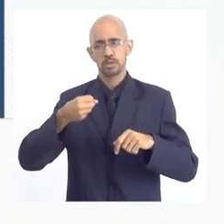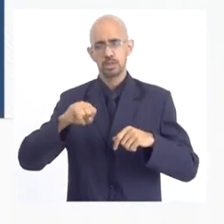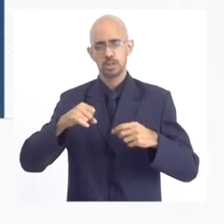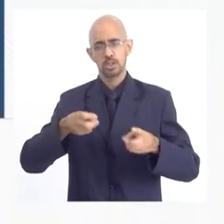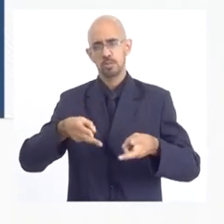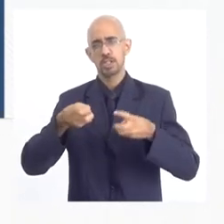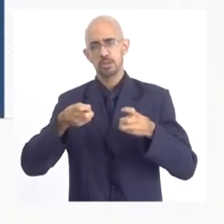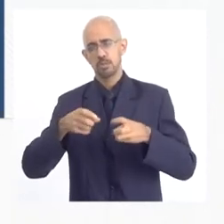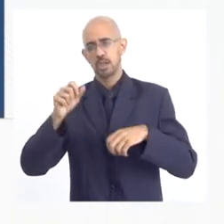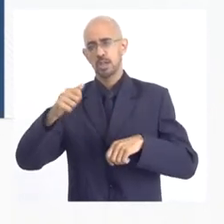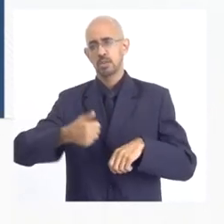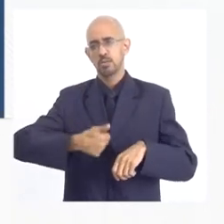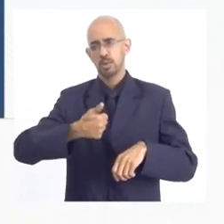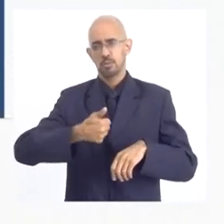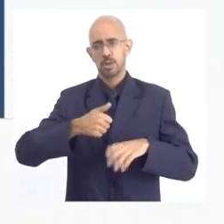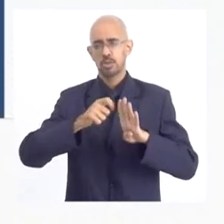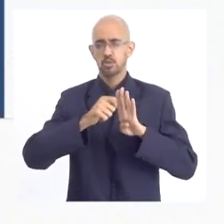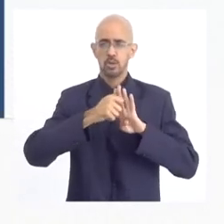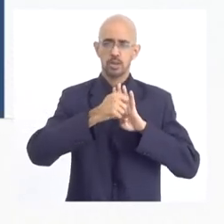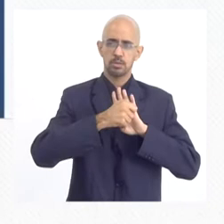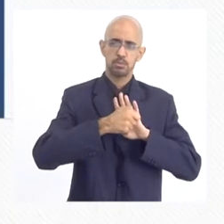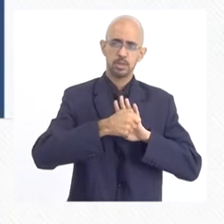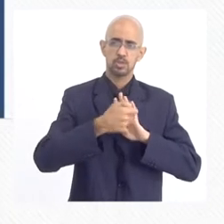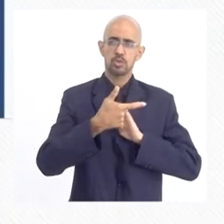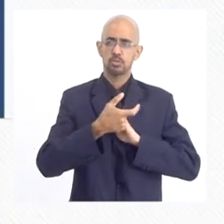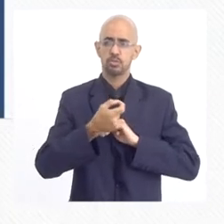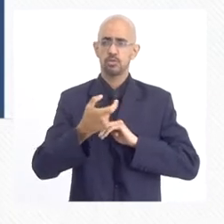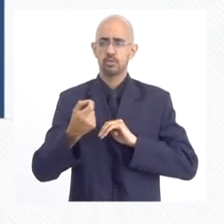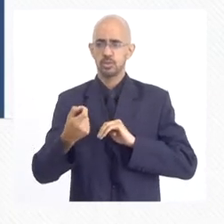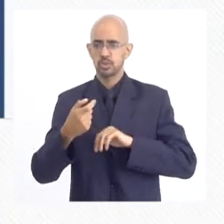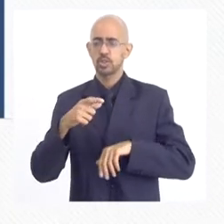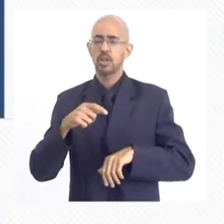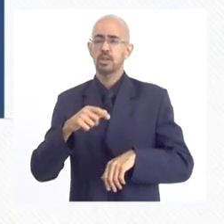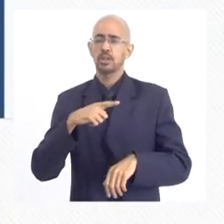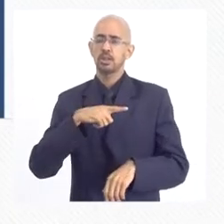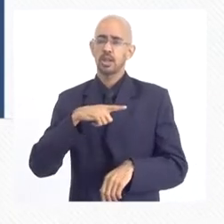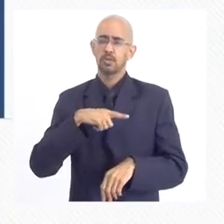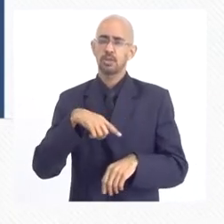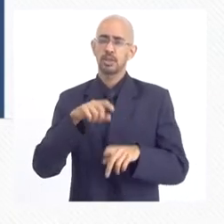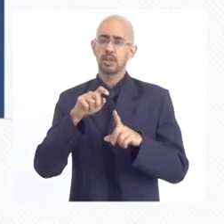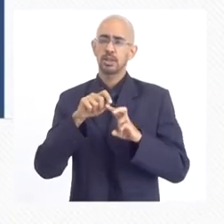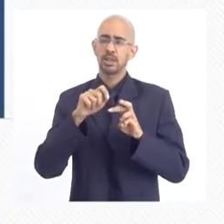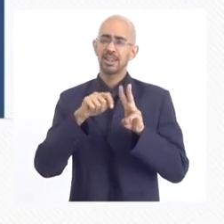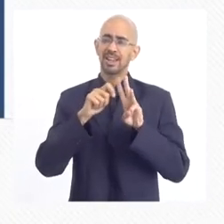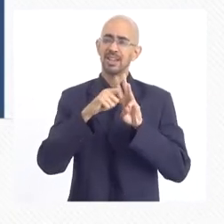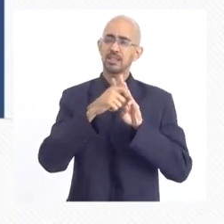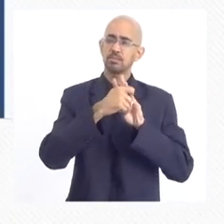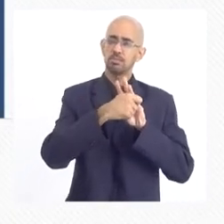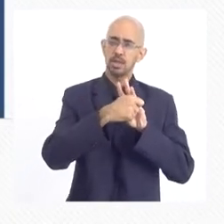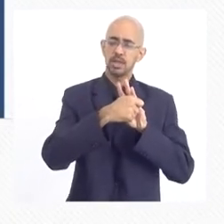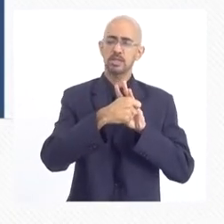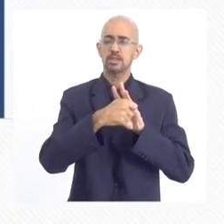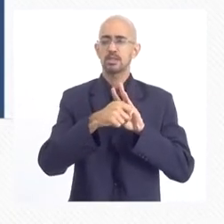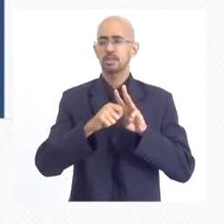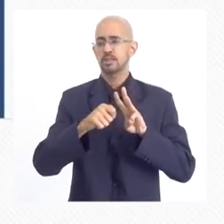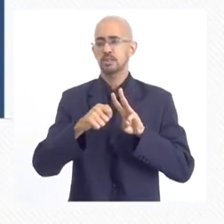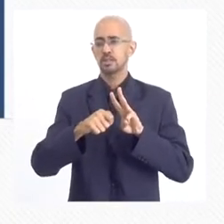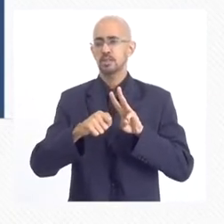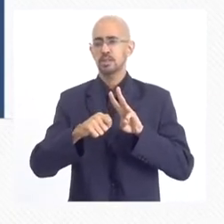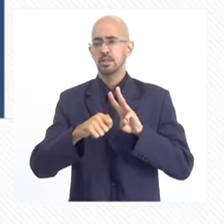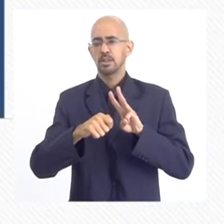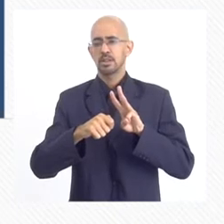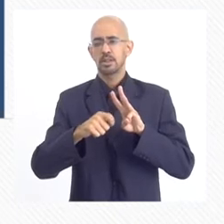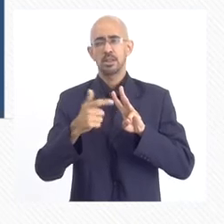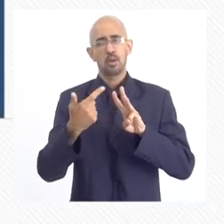primeiro quadrimestre de 2020 a gente teve 3 meses ainda em situação normal, sem